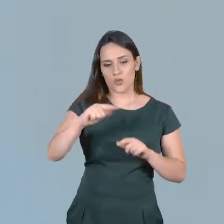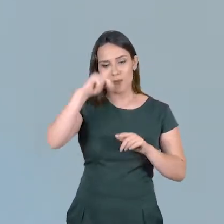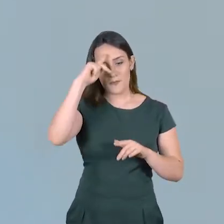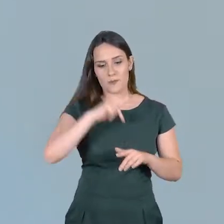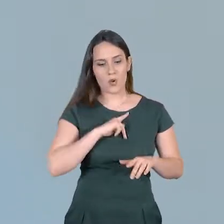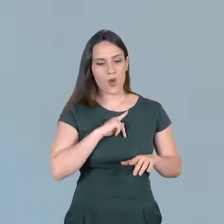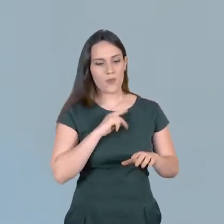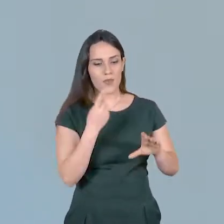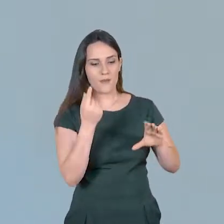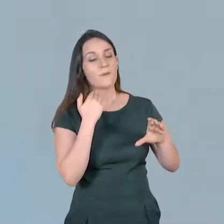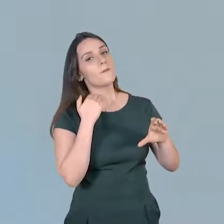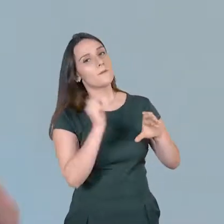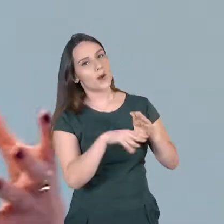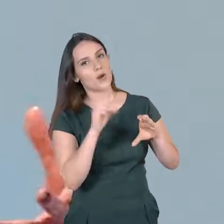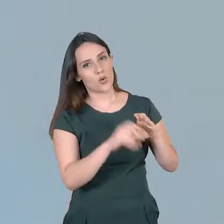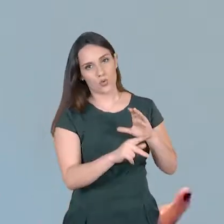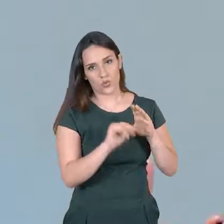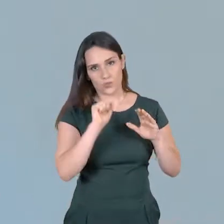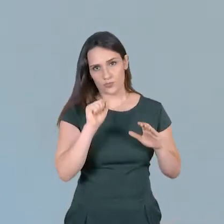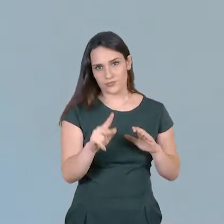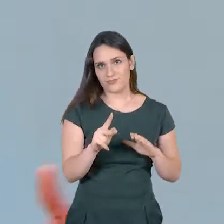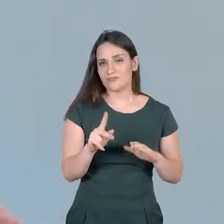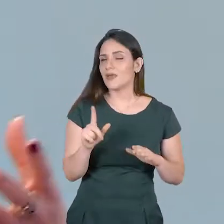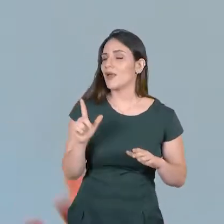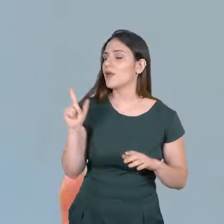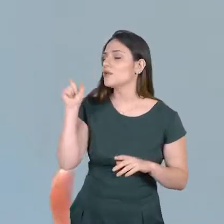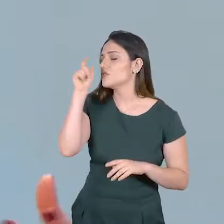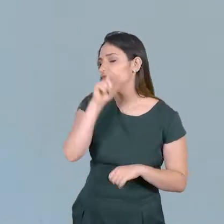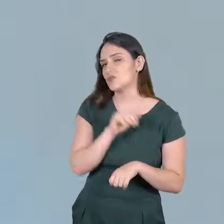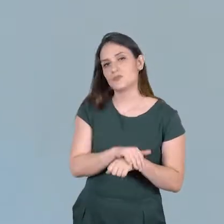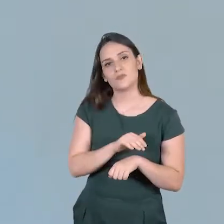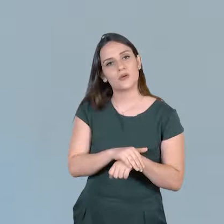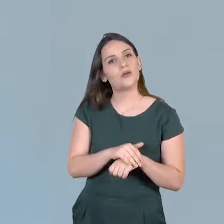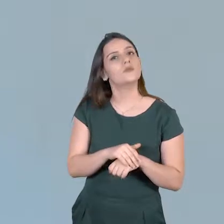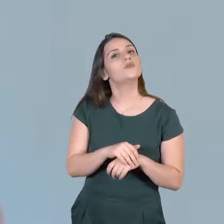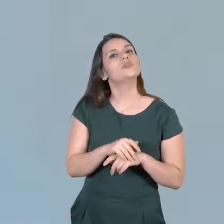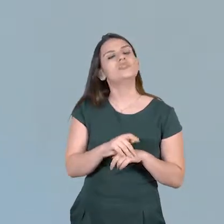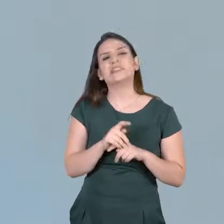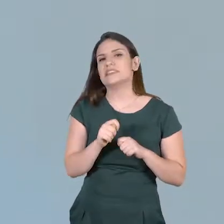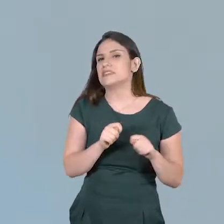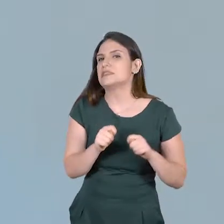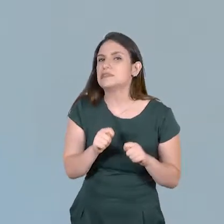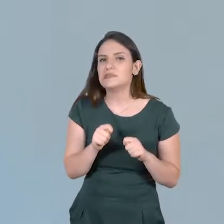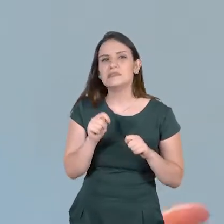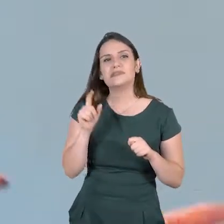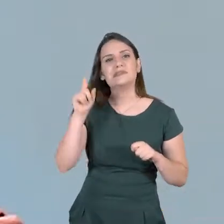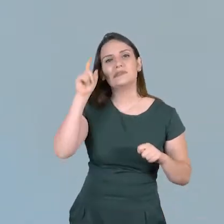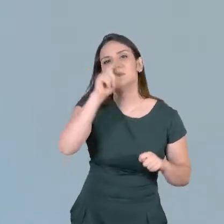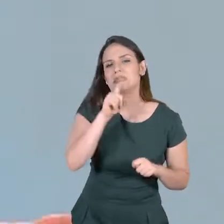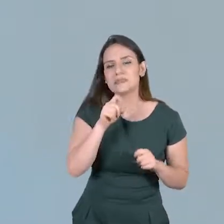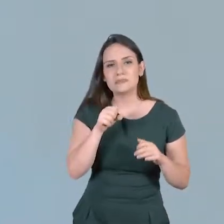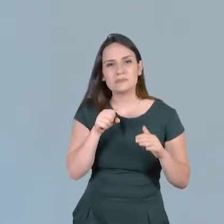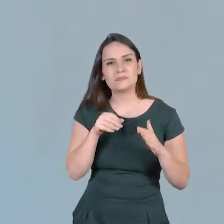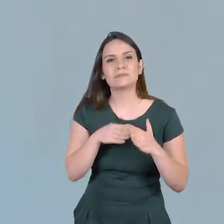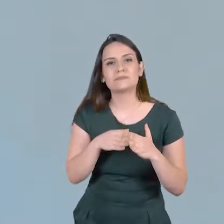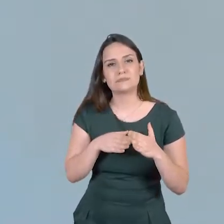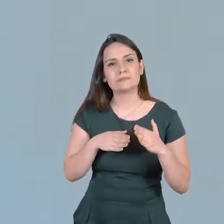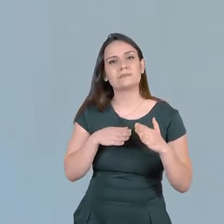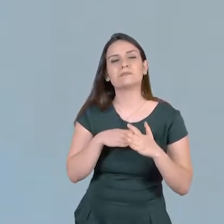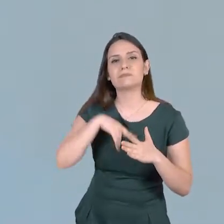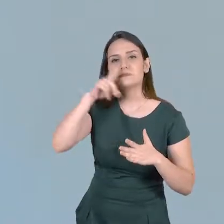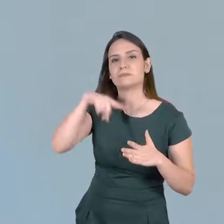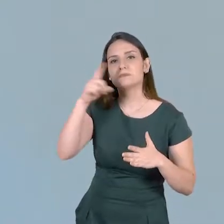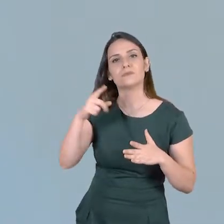eles, isso vai ficar cada vez mais engessado, rígido e fatalmente vai acontecer o que está acontecendo